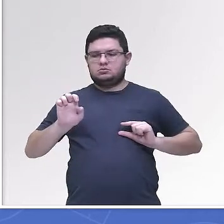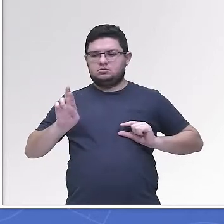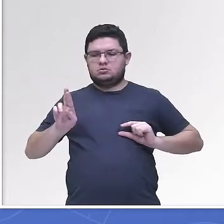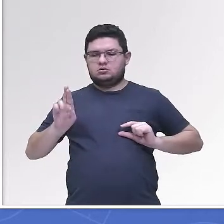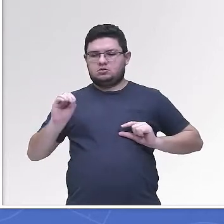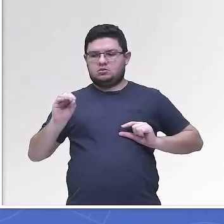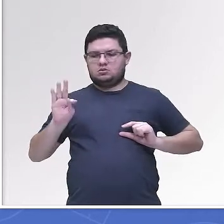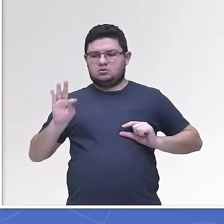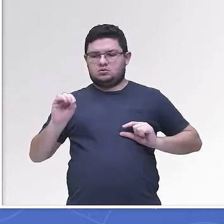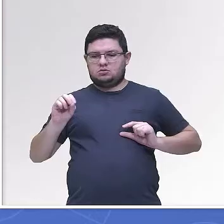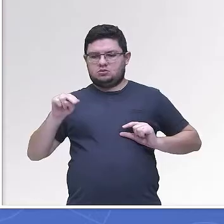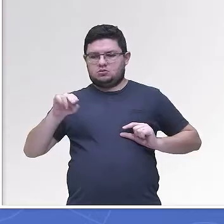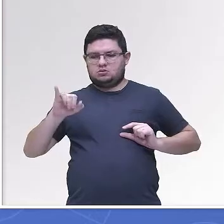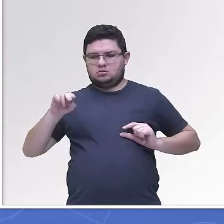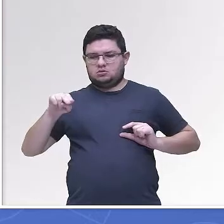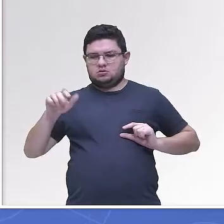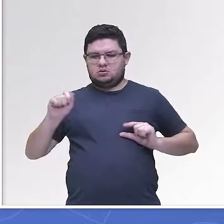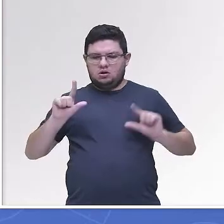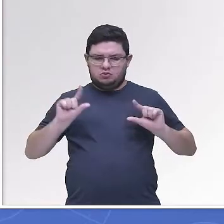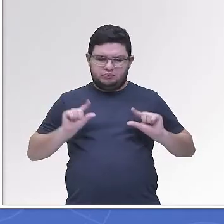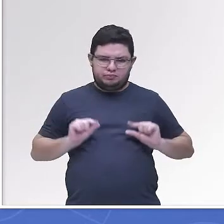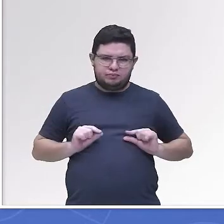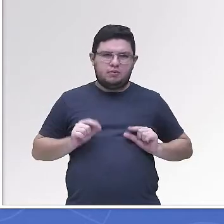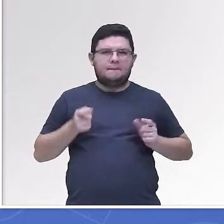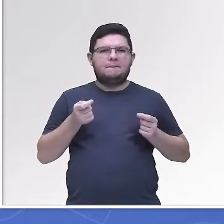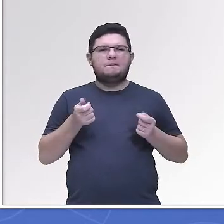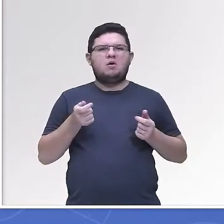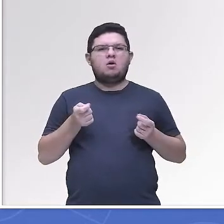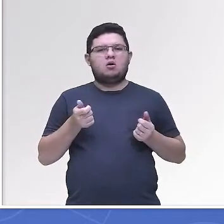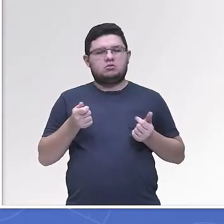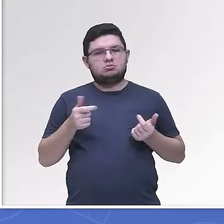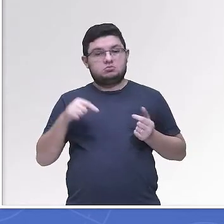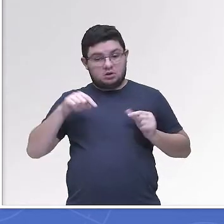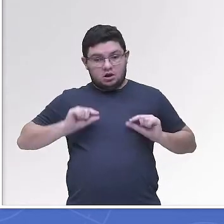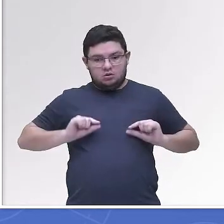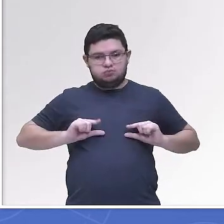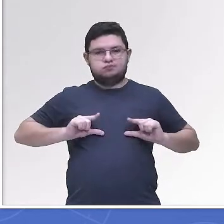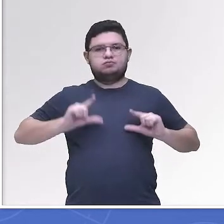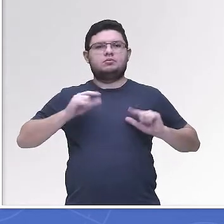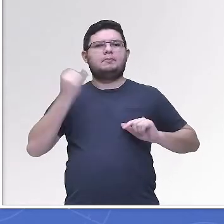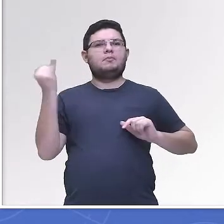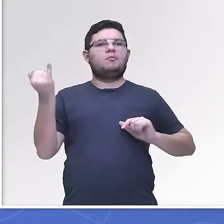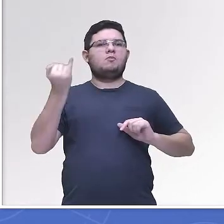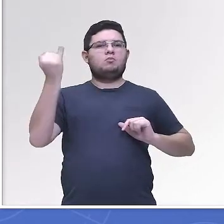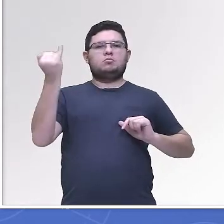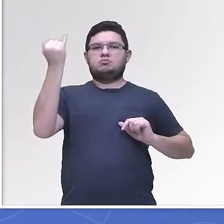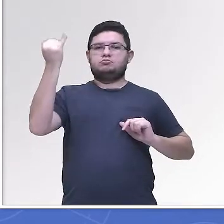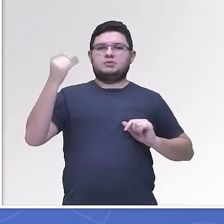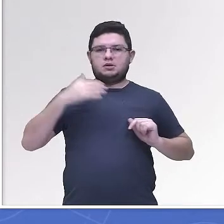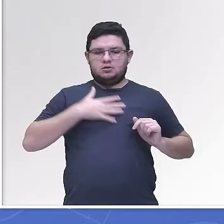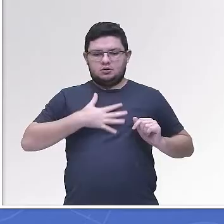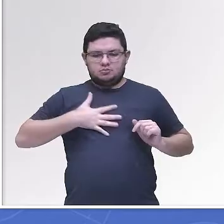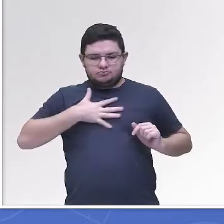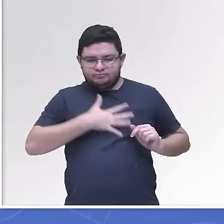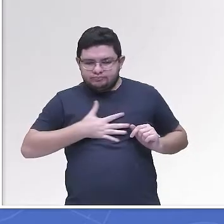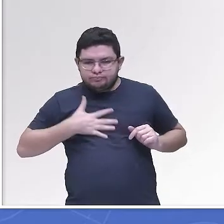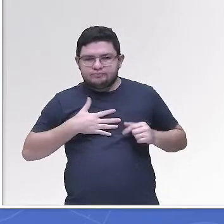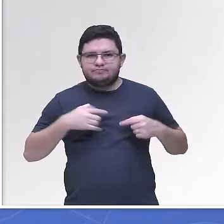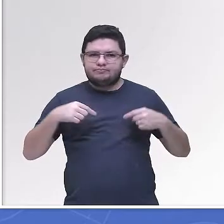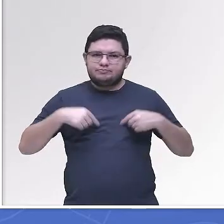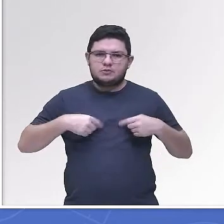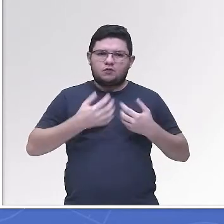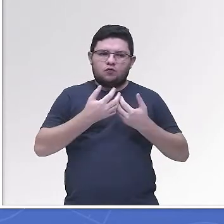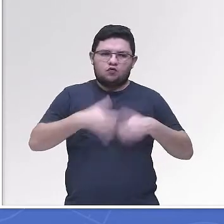organismo, que é uma substância química muito importante para o nosso organismo. Então, a serotonina, ela